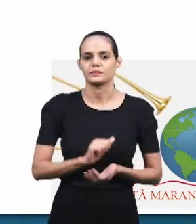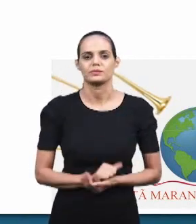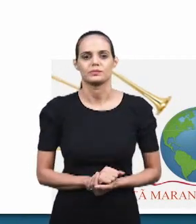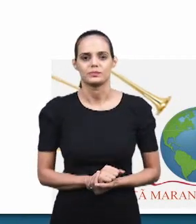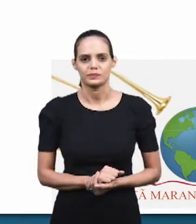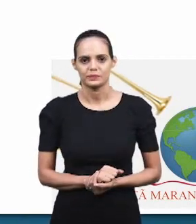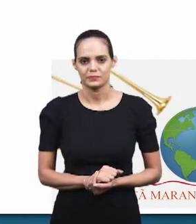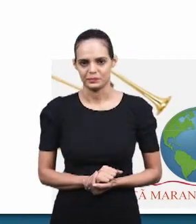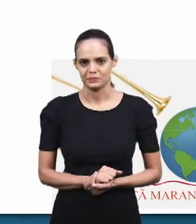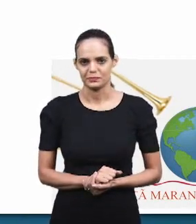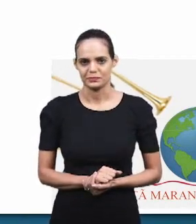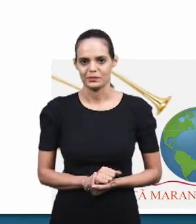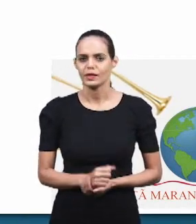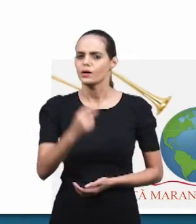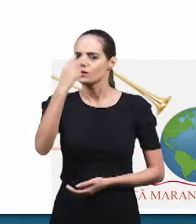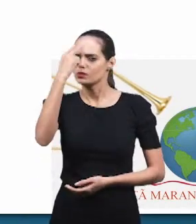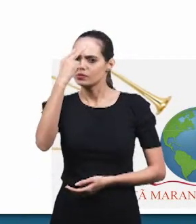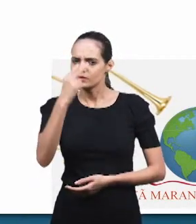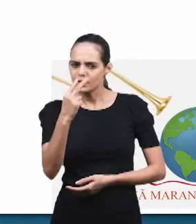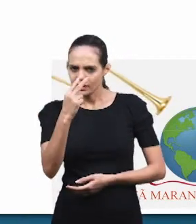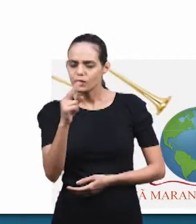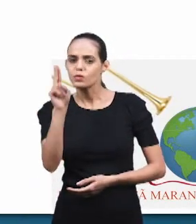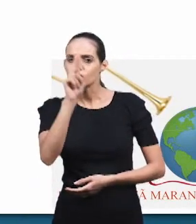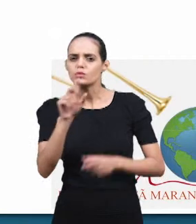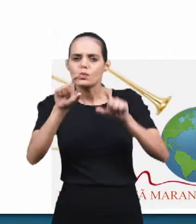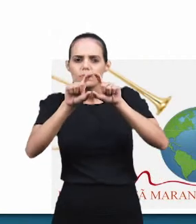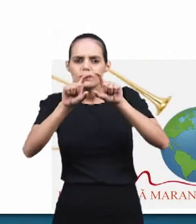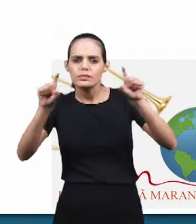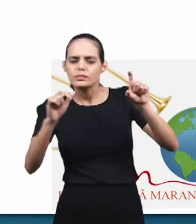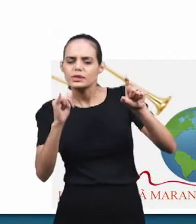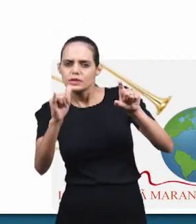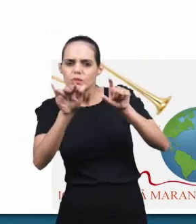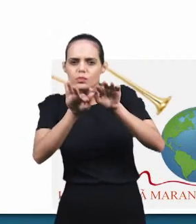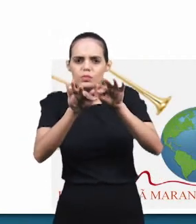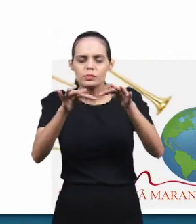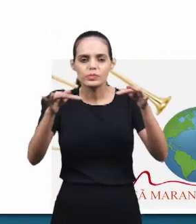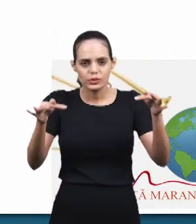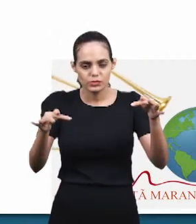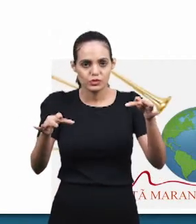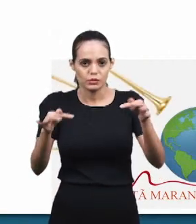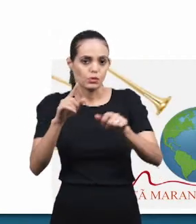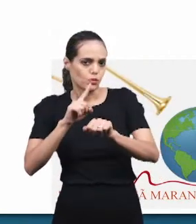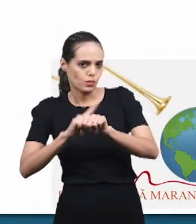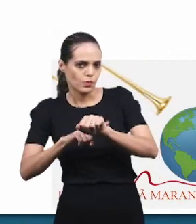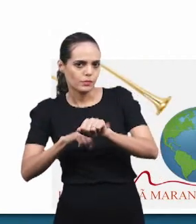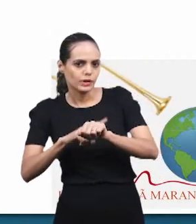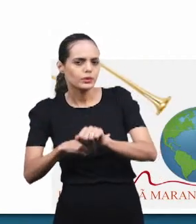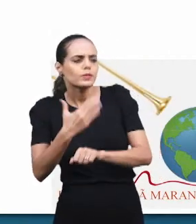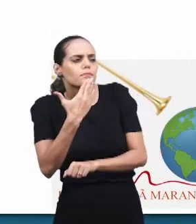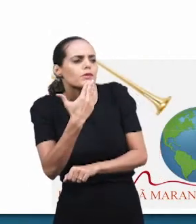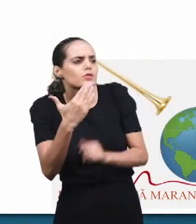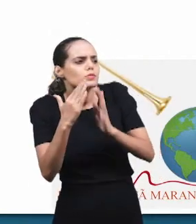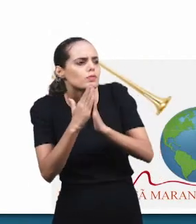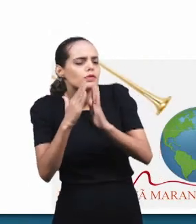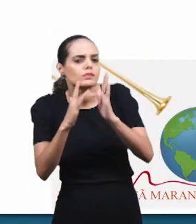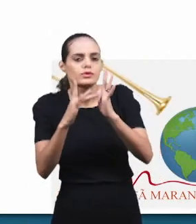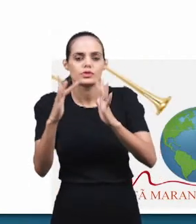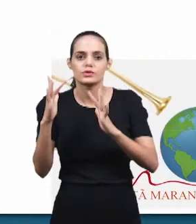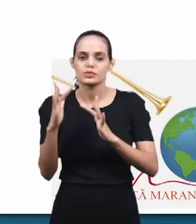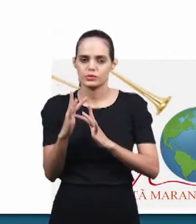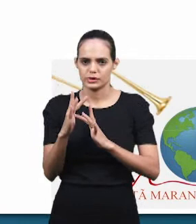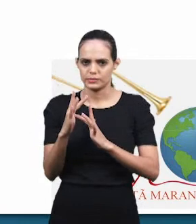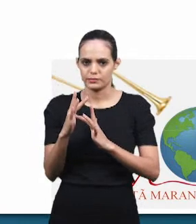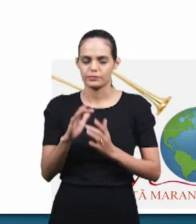uma expressão de humildade no apelo que fez a Jesus. Esta é uma afirmação. Agora a